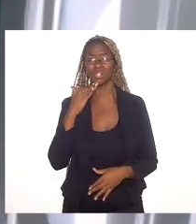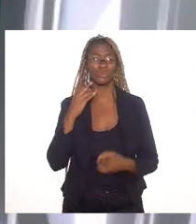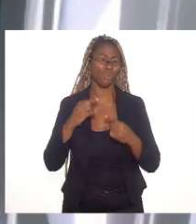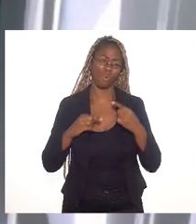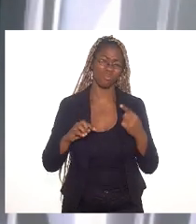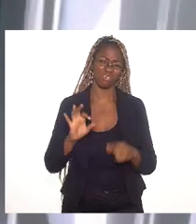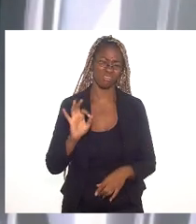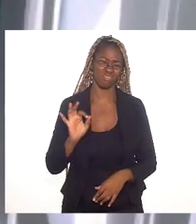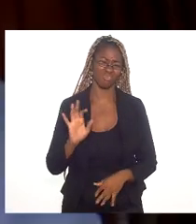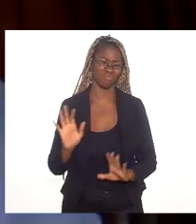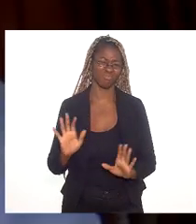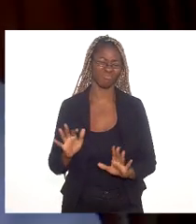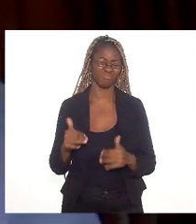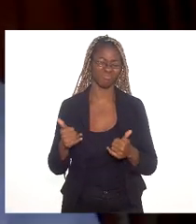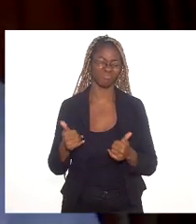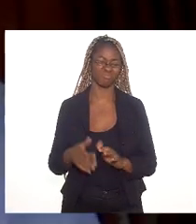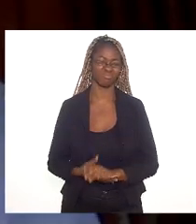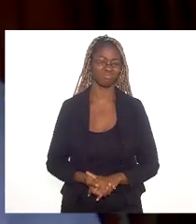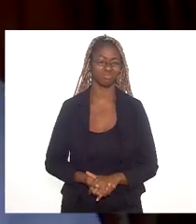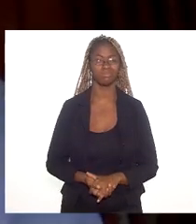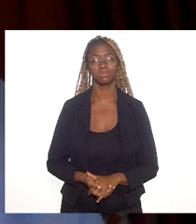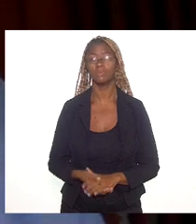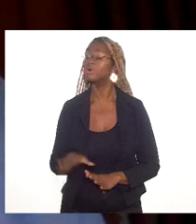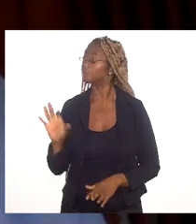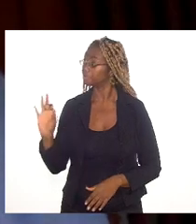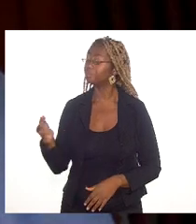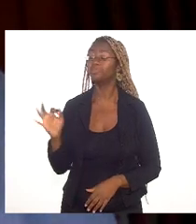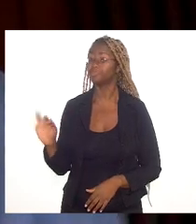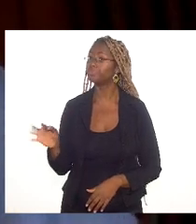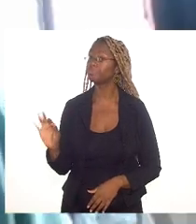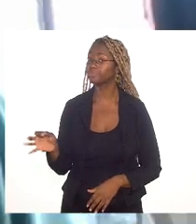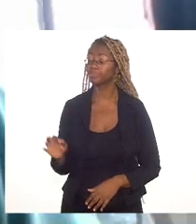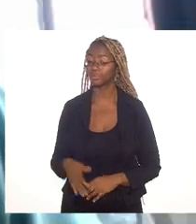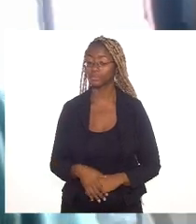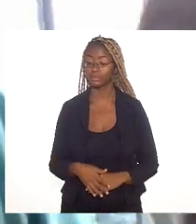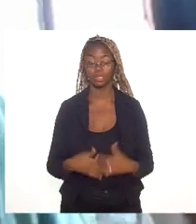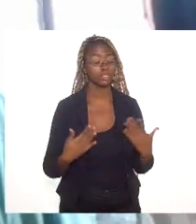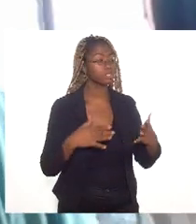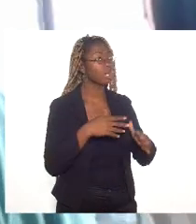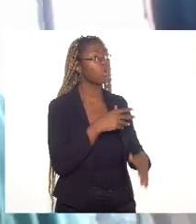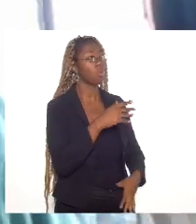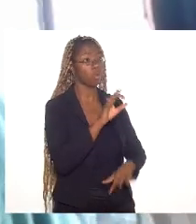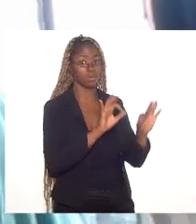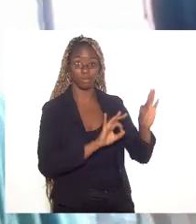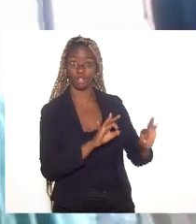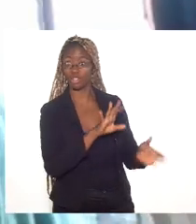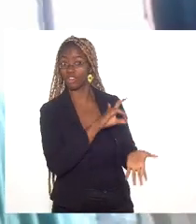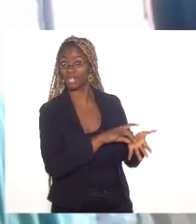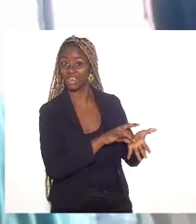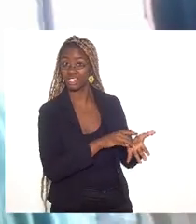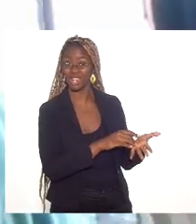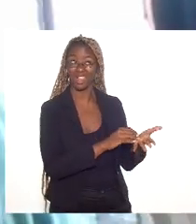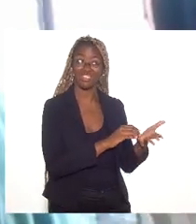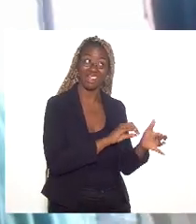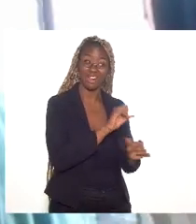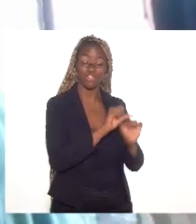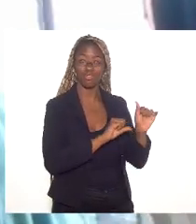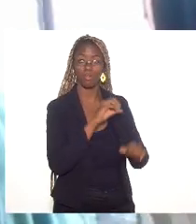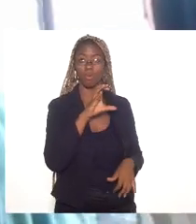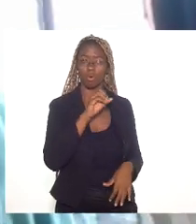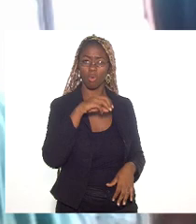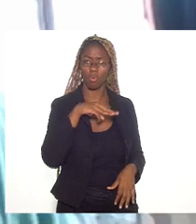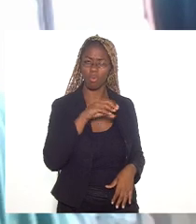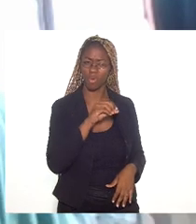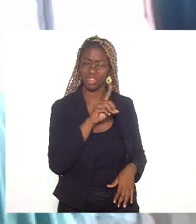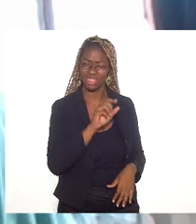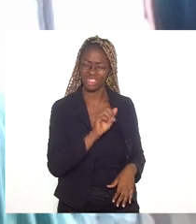não. É isso. Mas então o projeto original passa a ser comodato também? É isso? Ele